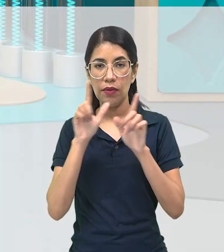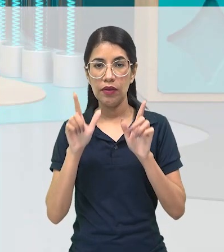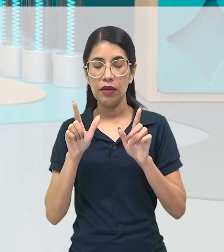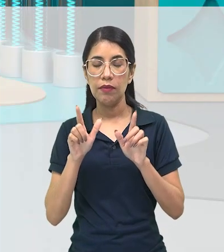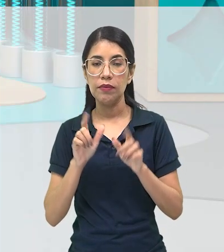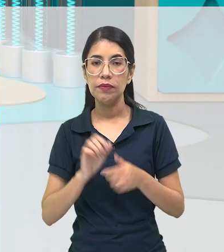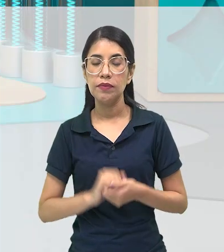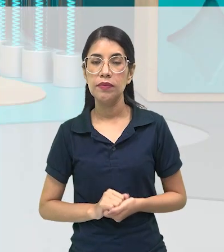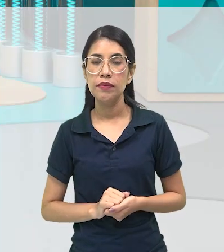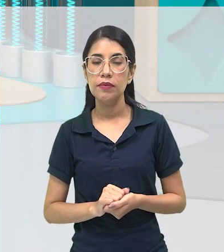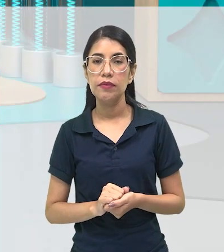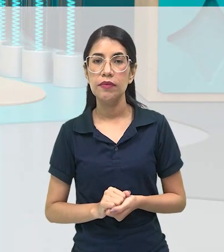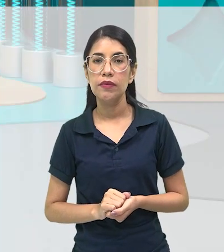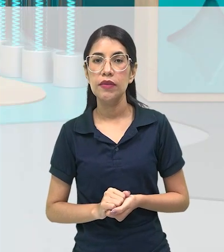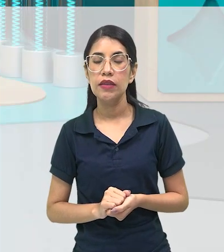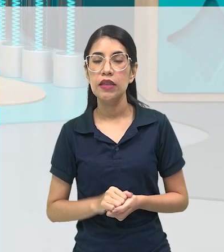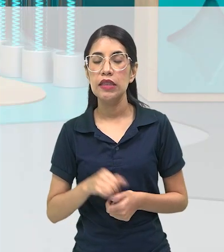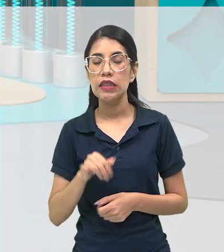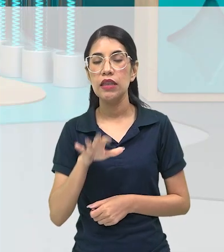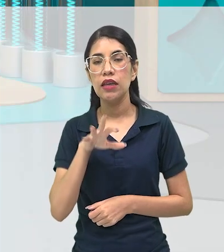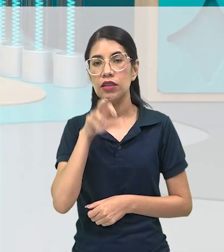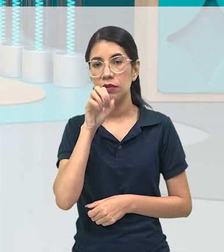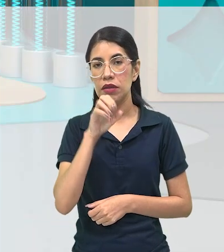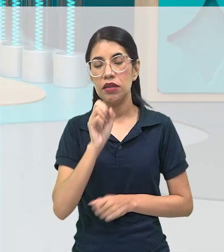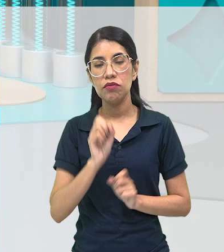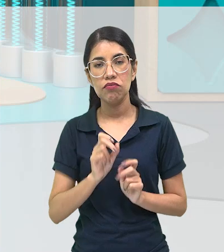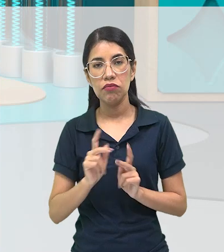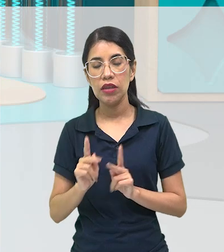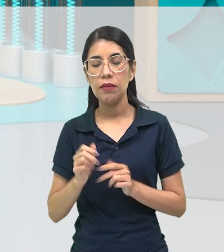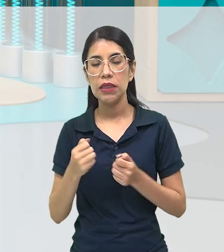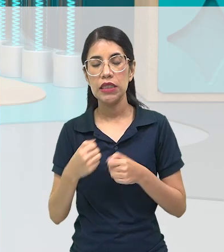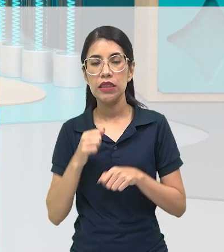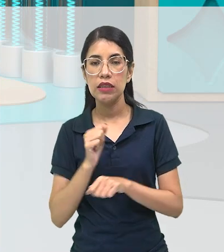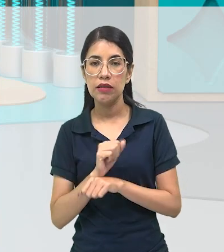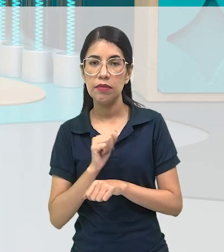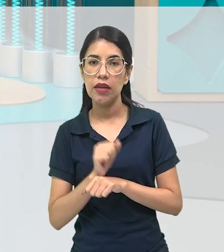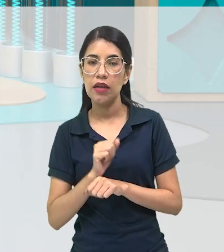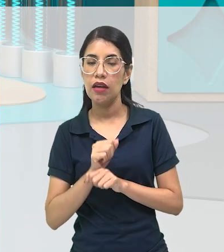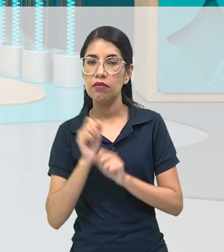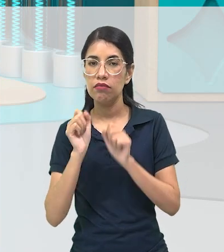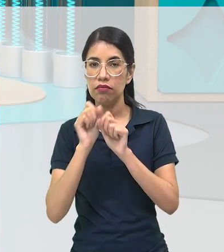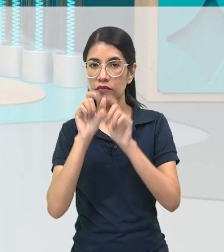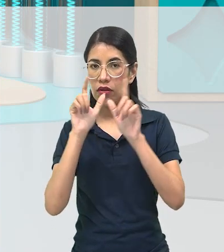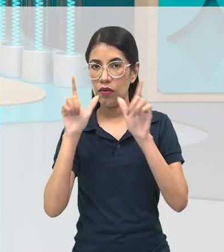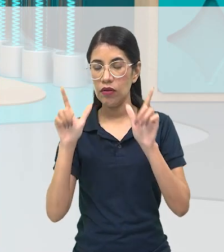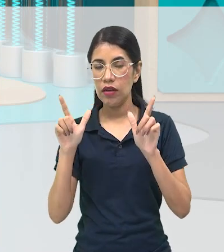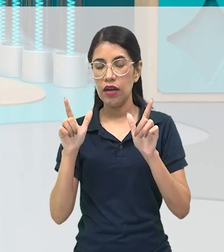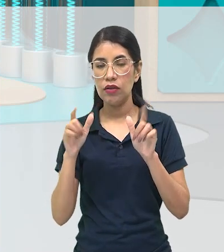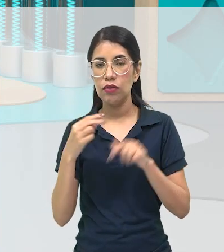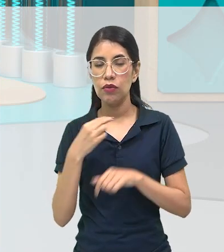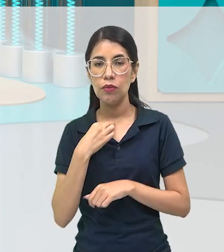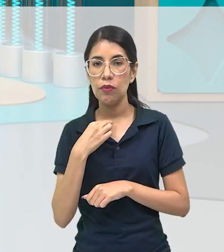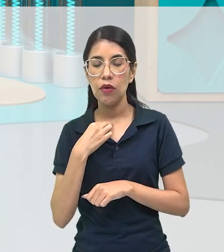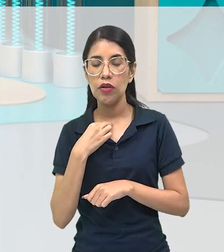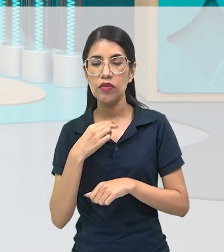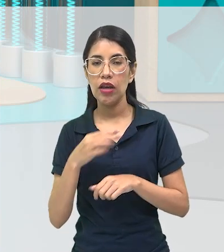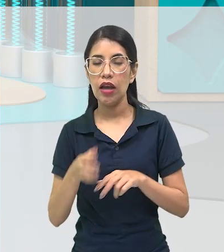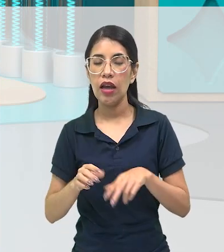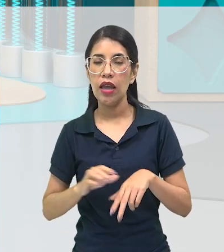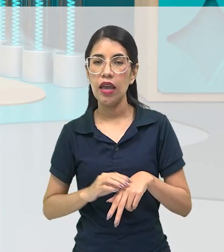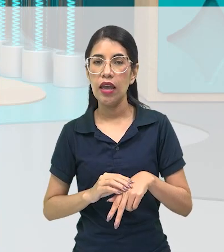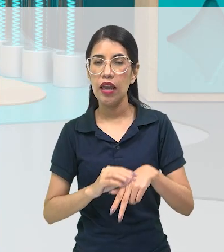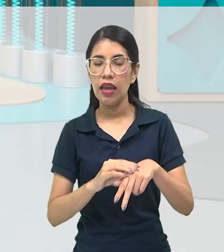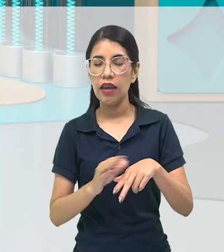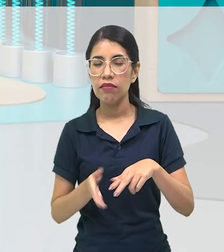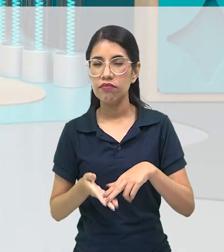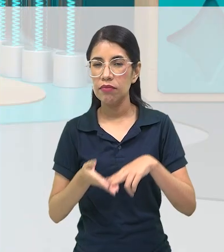momento ela vai retornar, né? Se ela está respirando, está tudo bem. Então, espera a vítima recobrar a consciência. Não tenta ficar levantando antes que